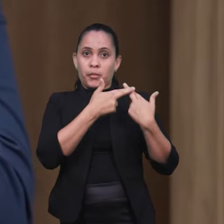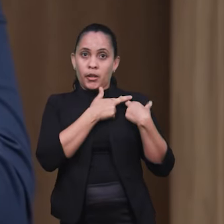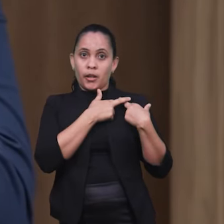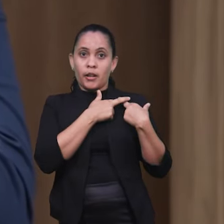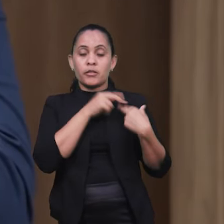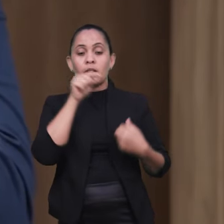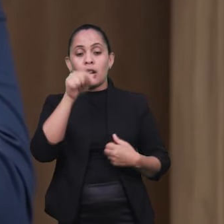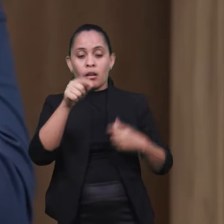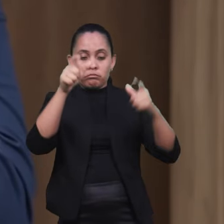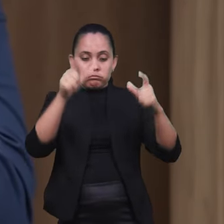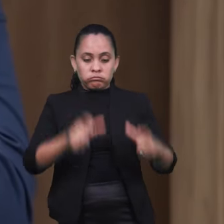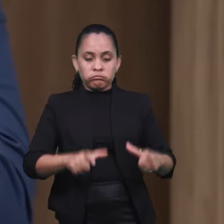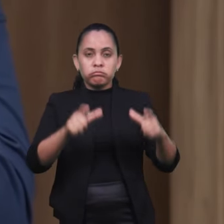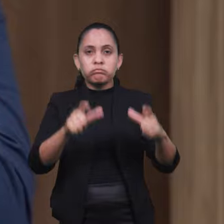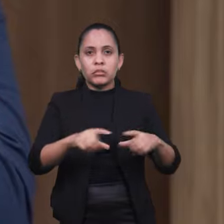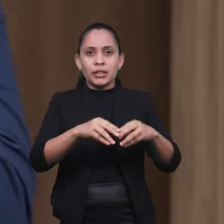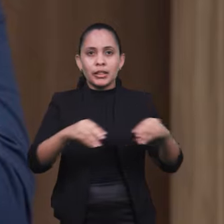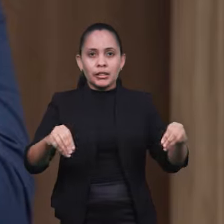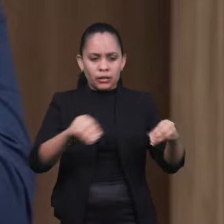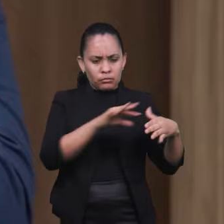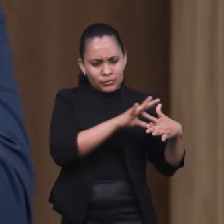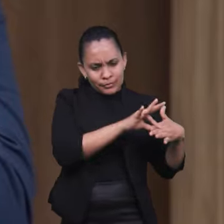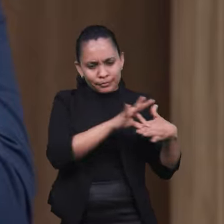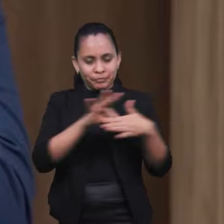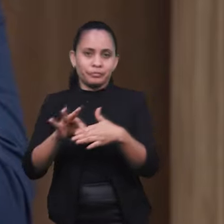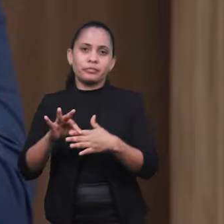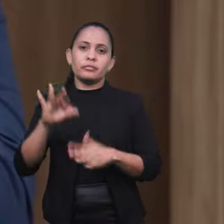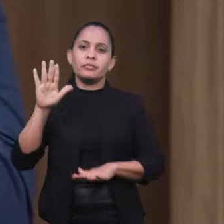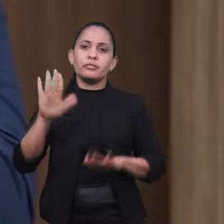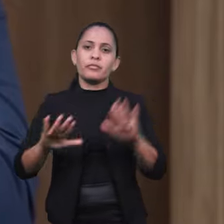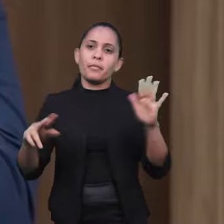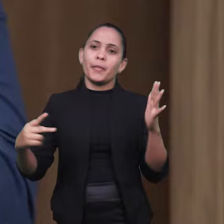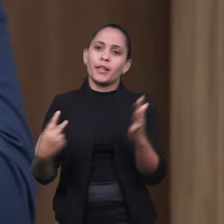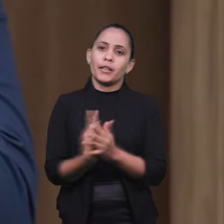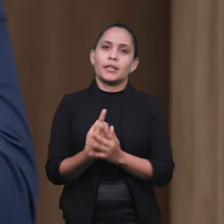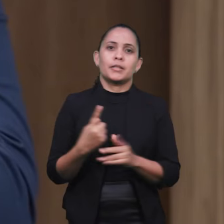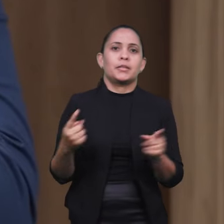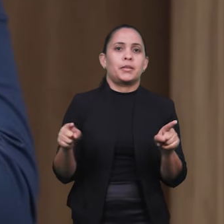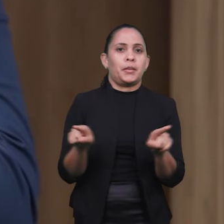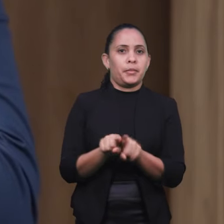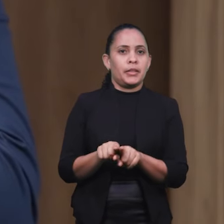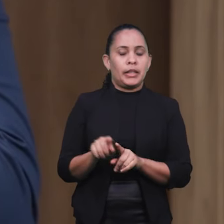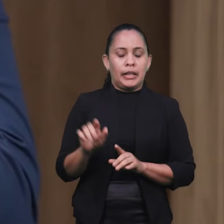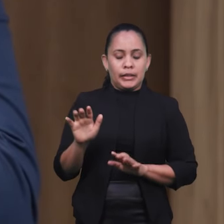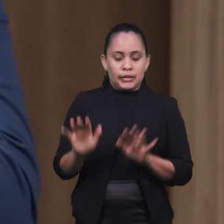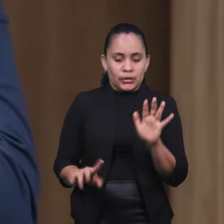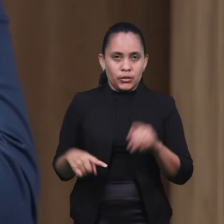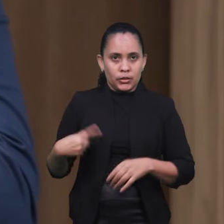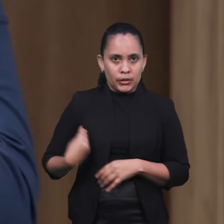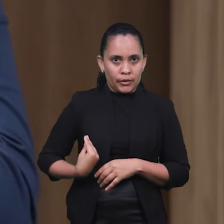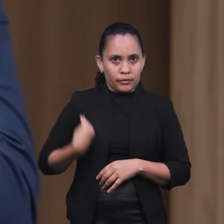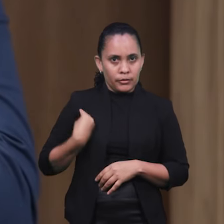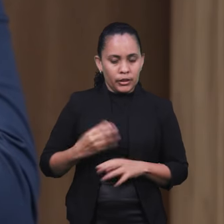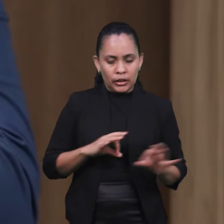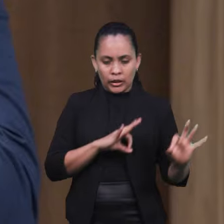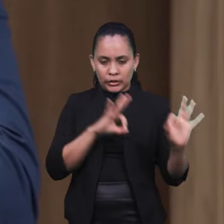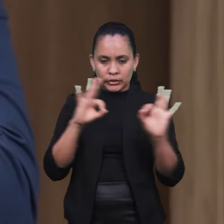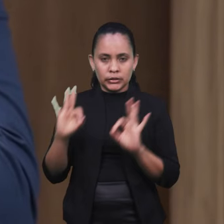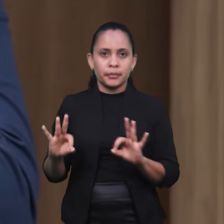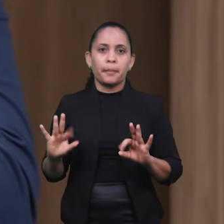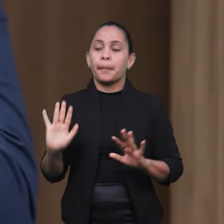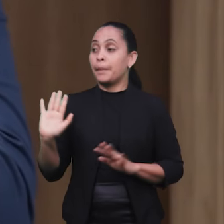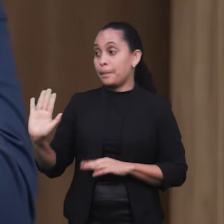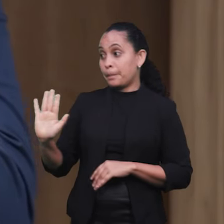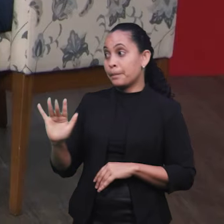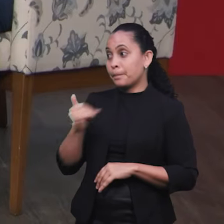deserto. E às vezes acontece conosco também, né? Nas nossas muitas ocupações nessa vida. E pastor, só